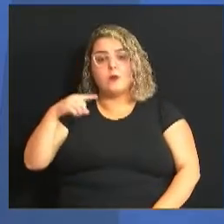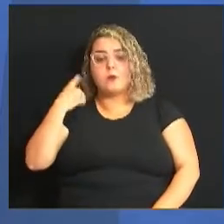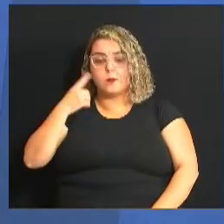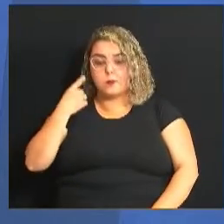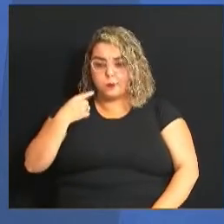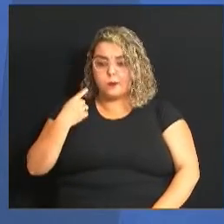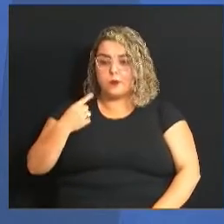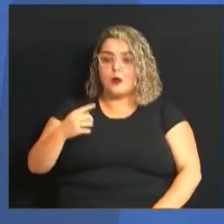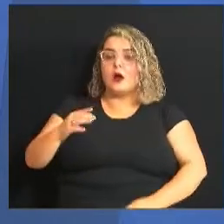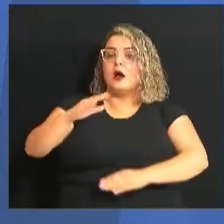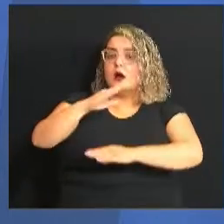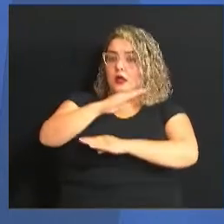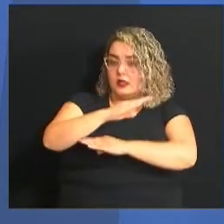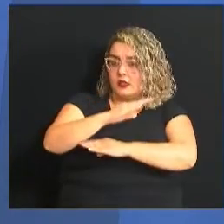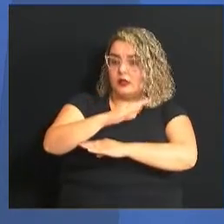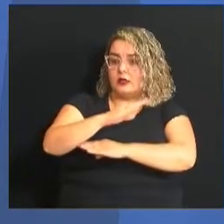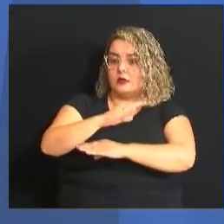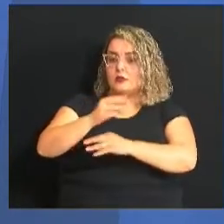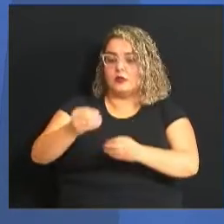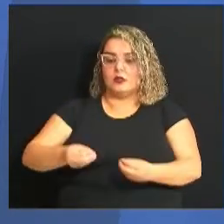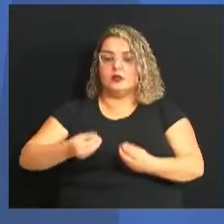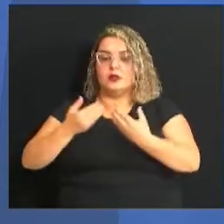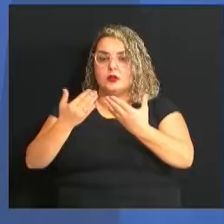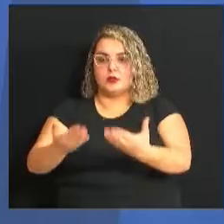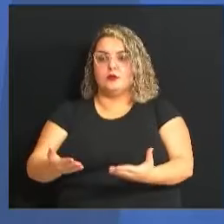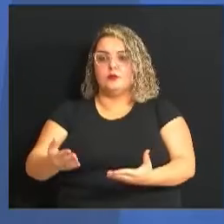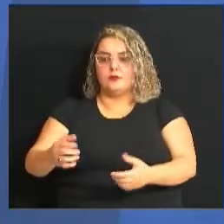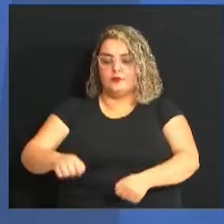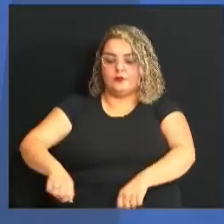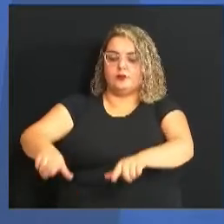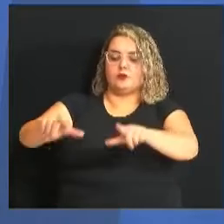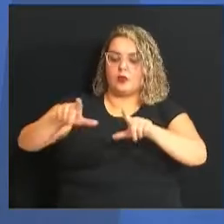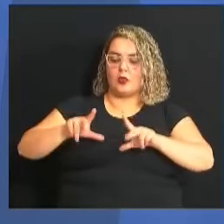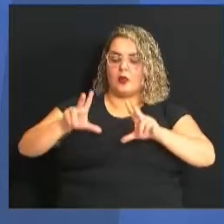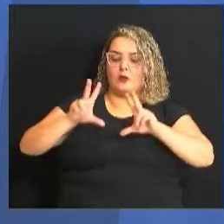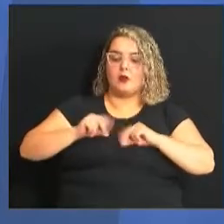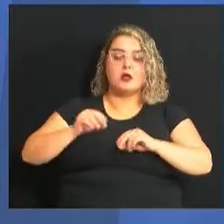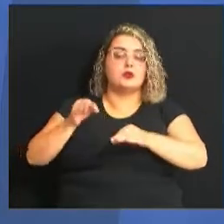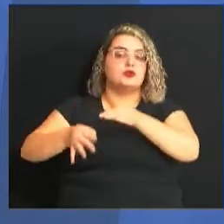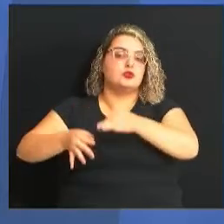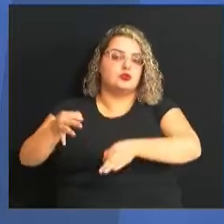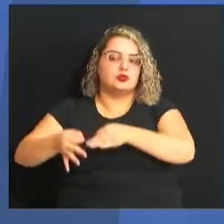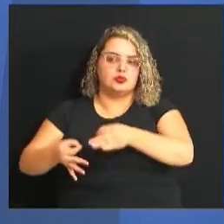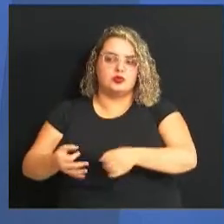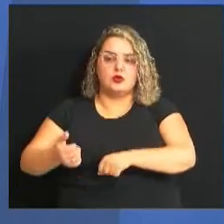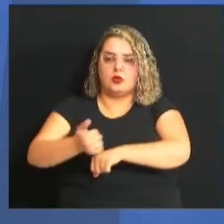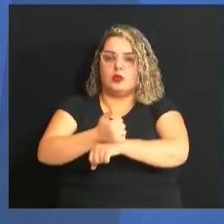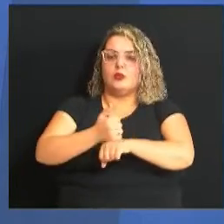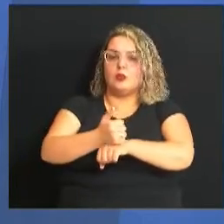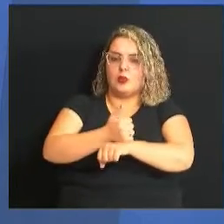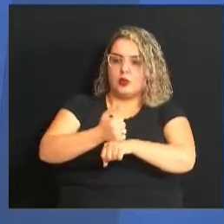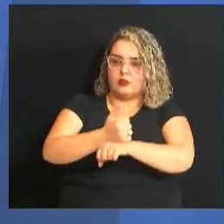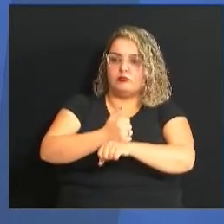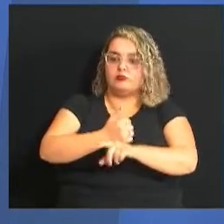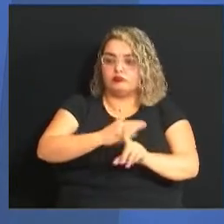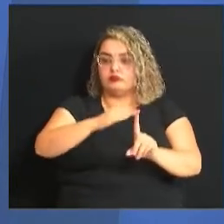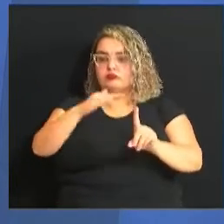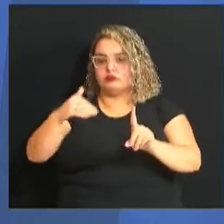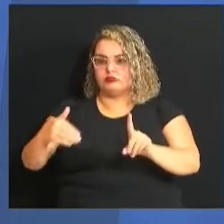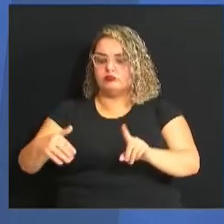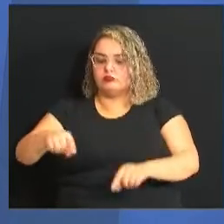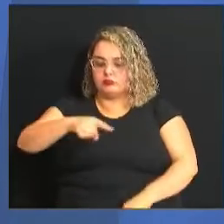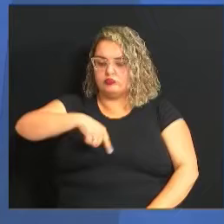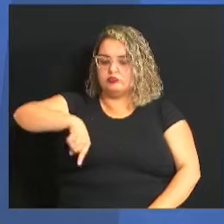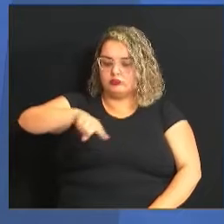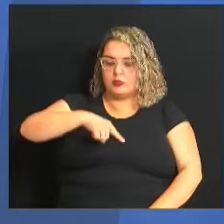a Câmara Municipal entregou o diploma de mérito jurídico a profissionais que se destacam no setor.